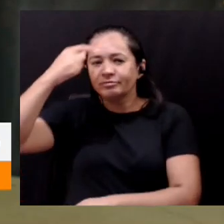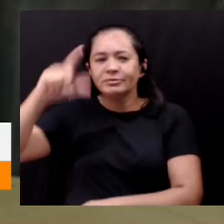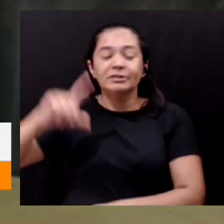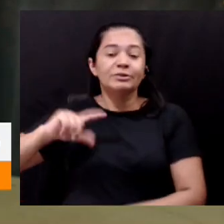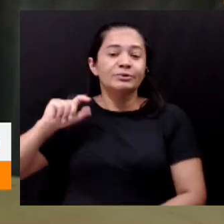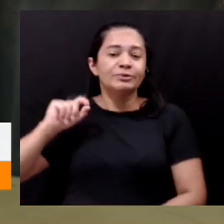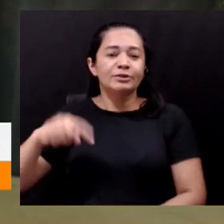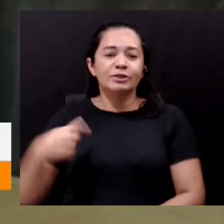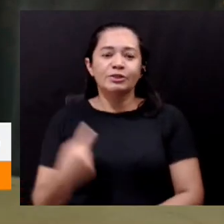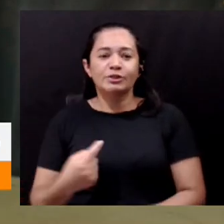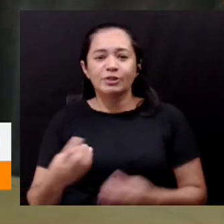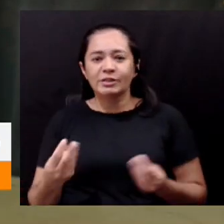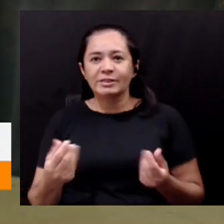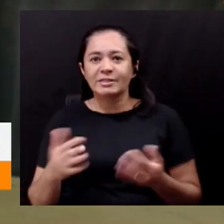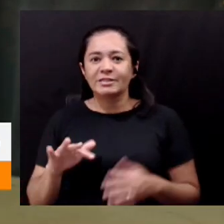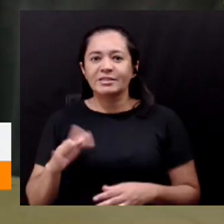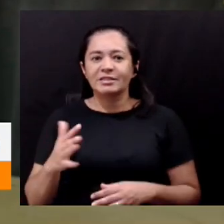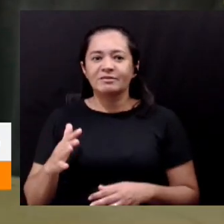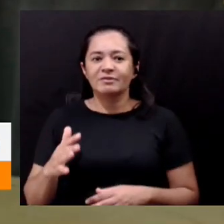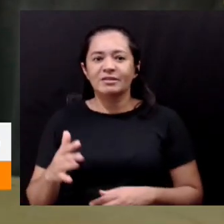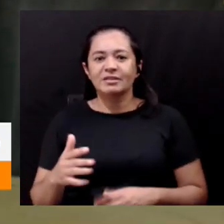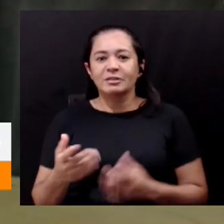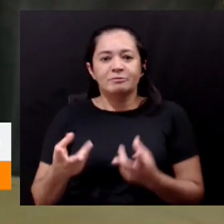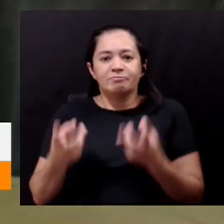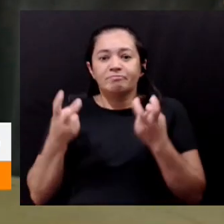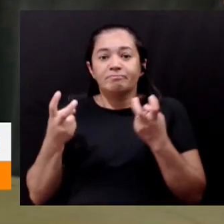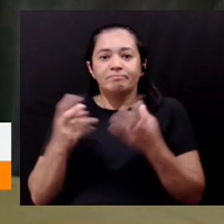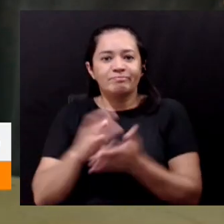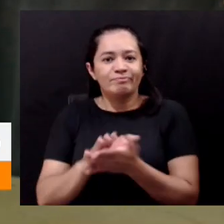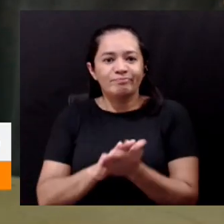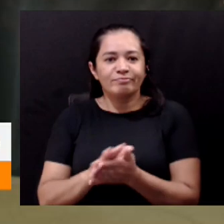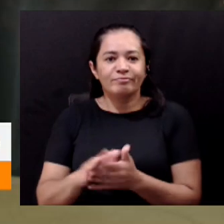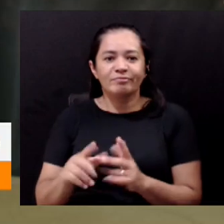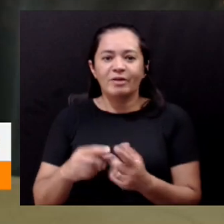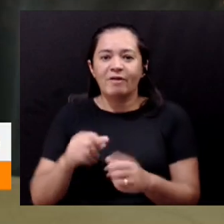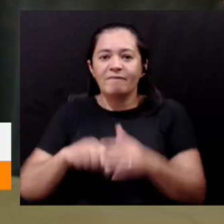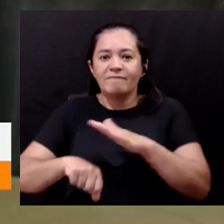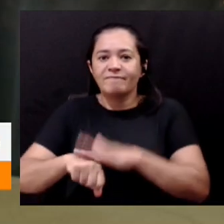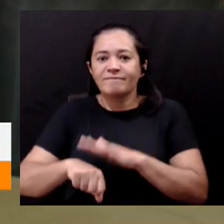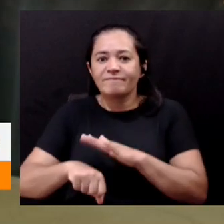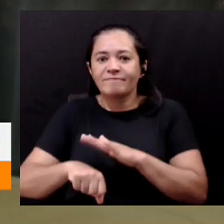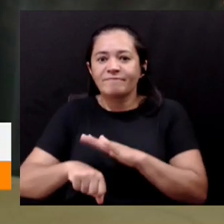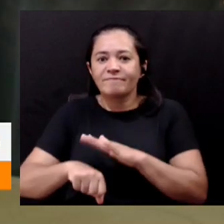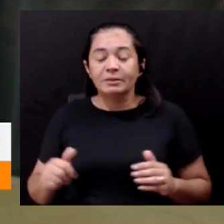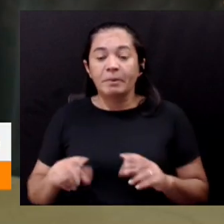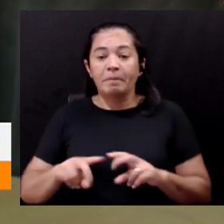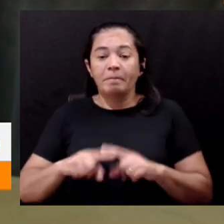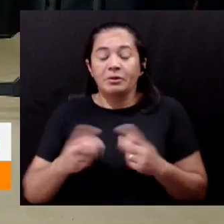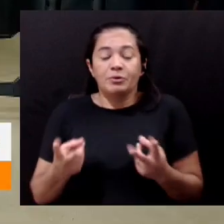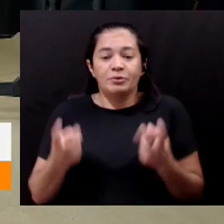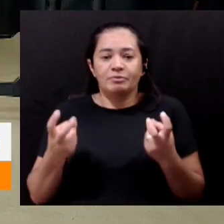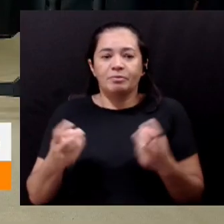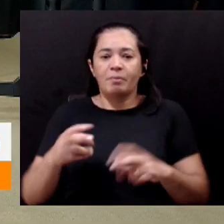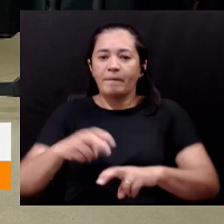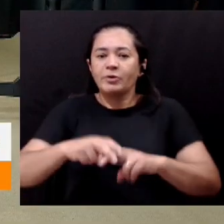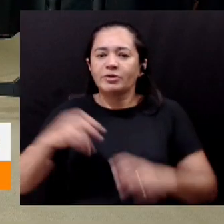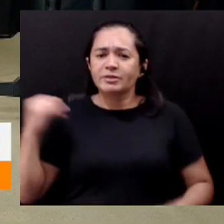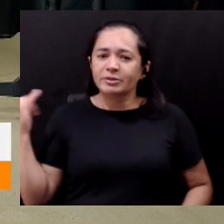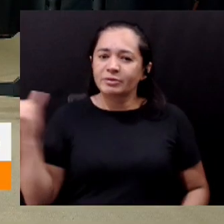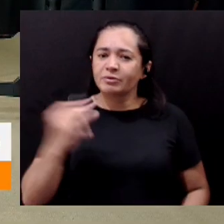às vezes nem se dá conta e acaba fazendo, né. Aí por isso a importância do autoconhecimento, né,